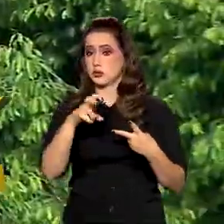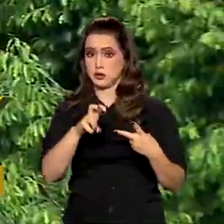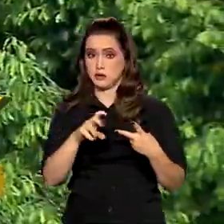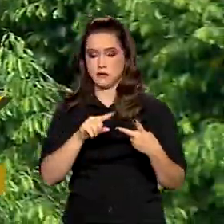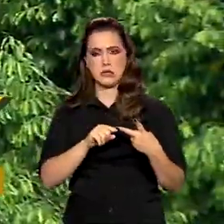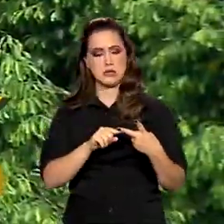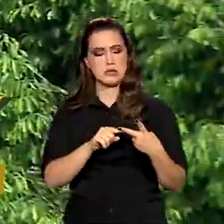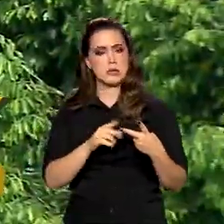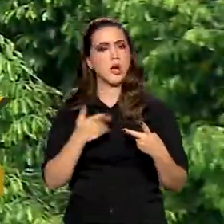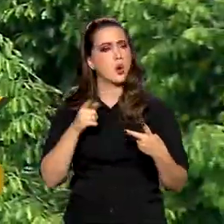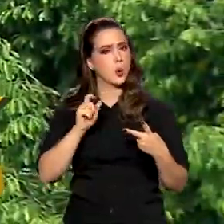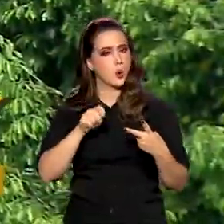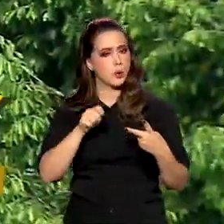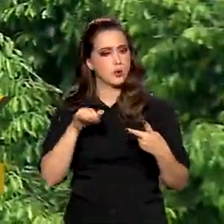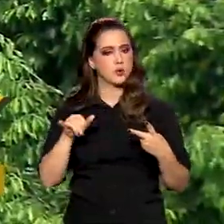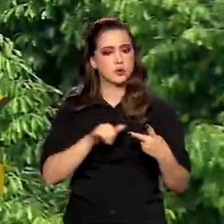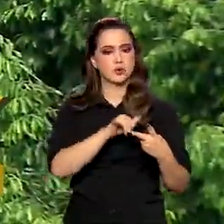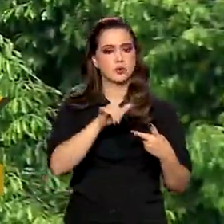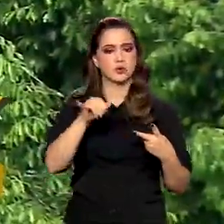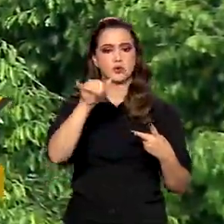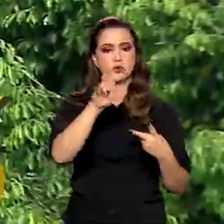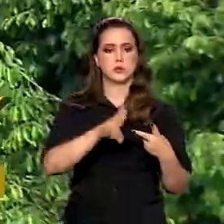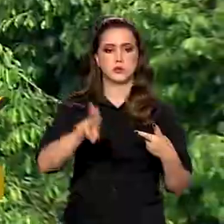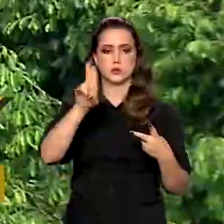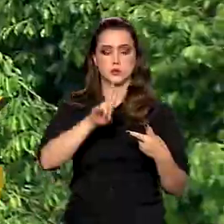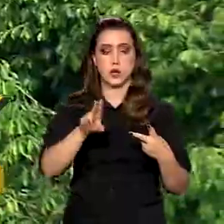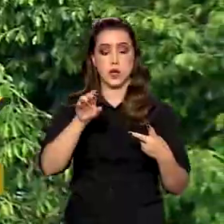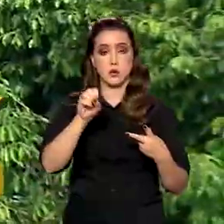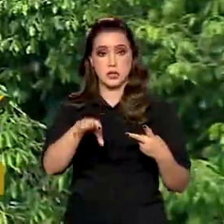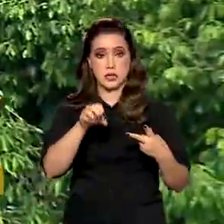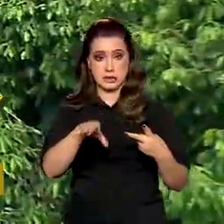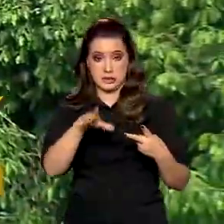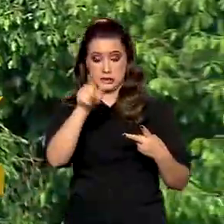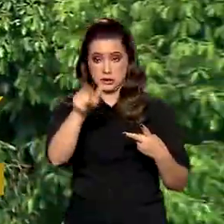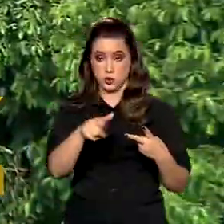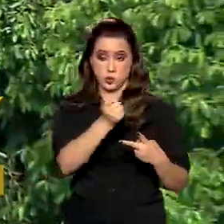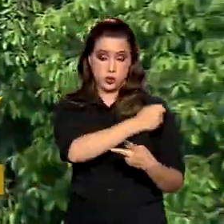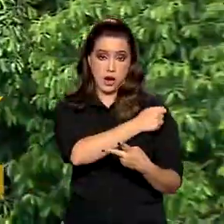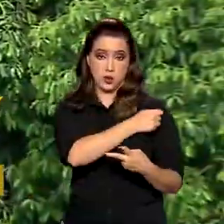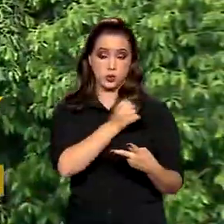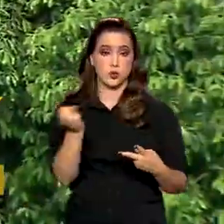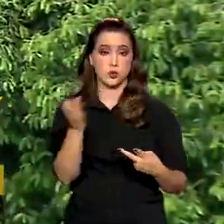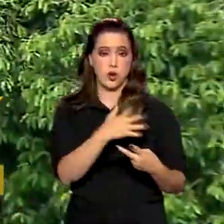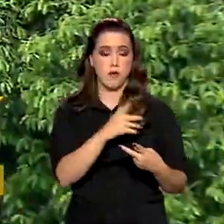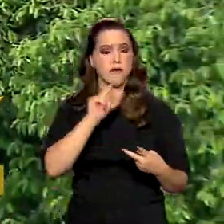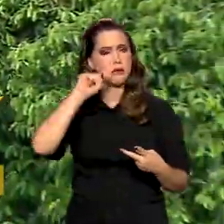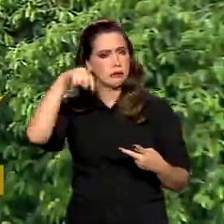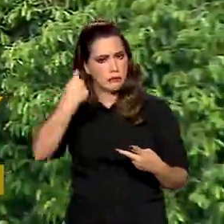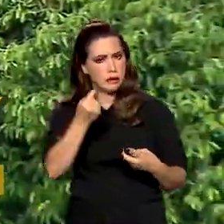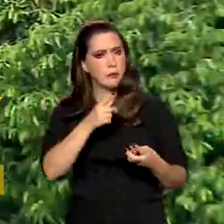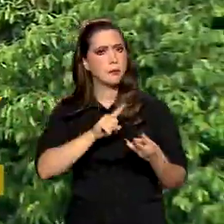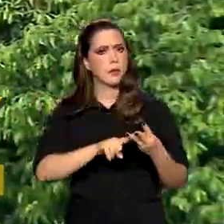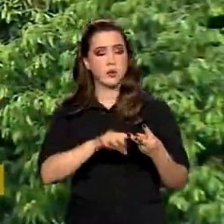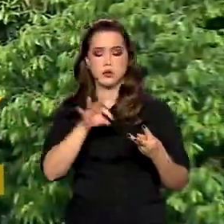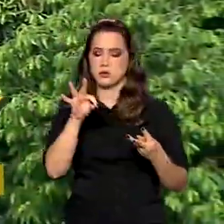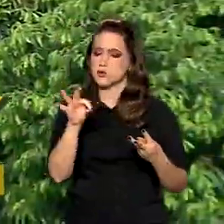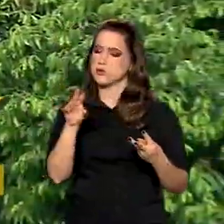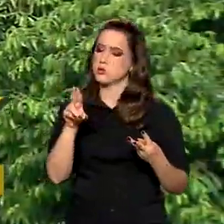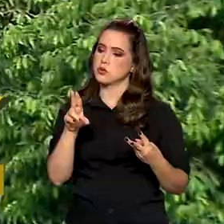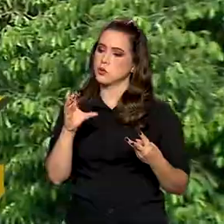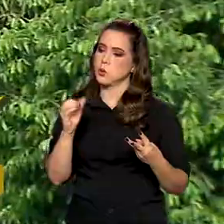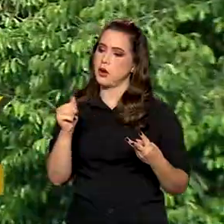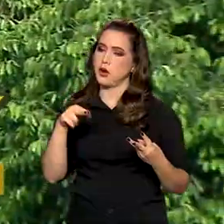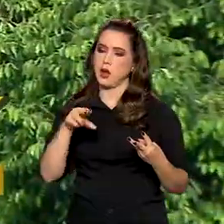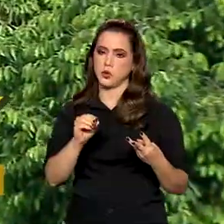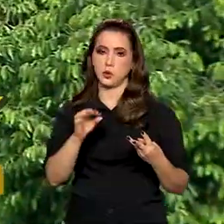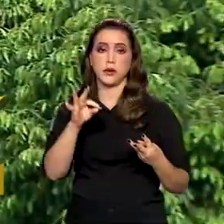uma aeronave que inclusive é utilizada também para a instrução dos cadetes lá na Academia da Força Aérea atualmente. Depois, ela passou para o Tucano, o T-27 Tucano,